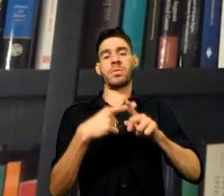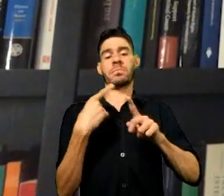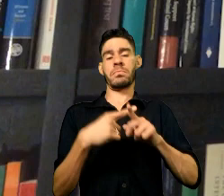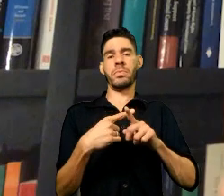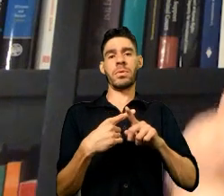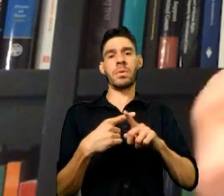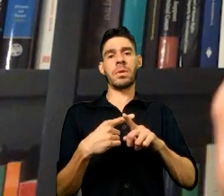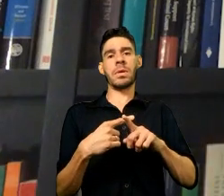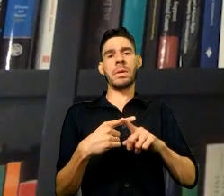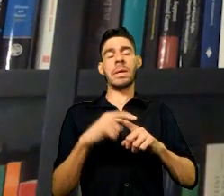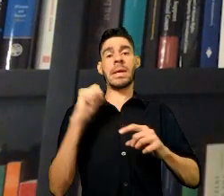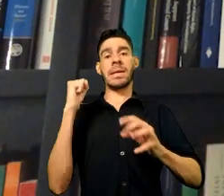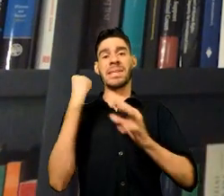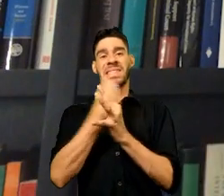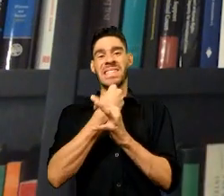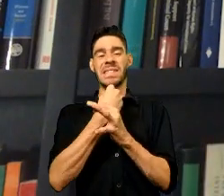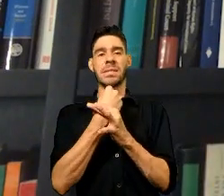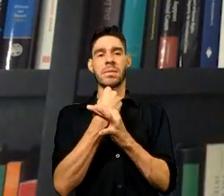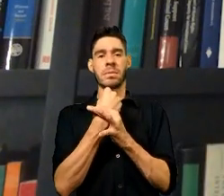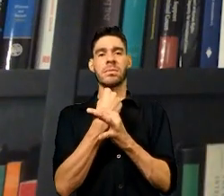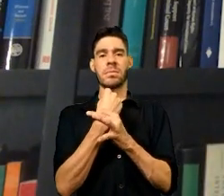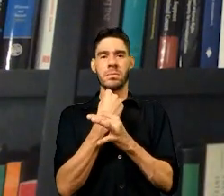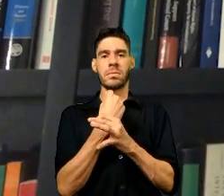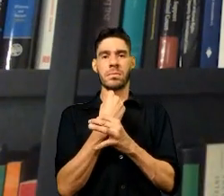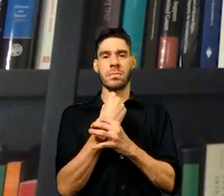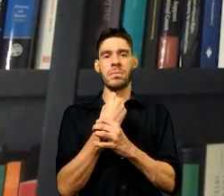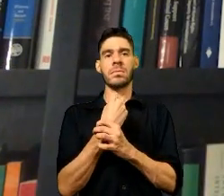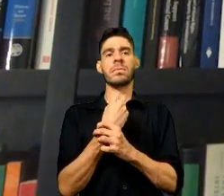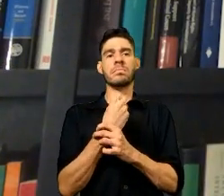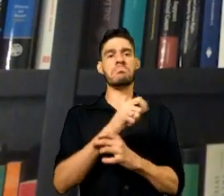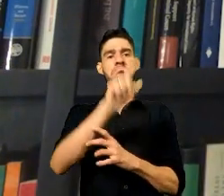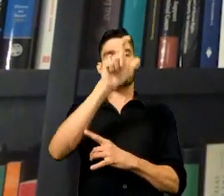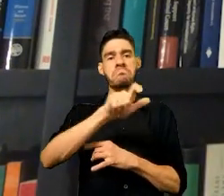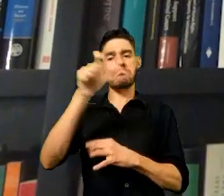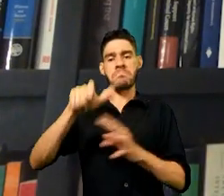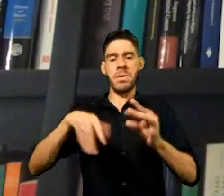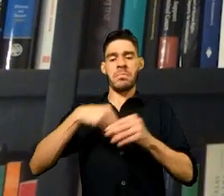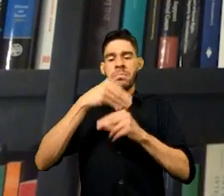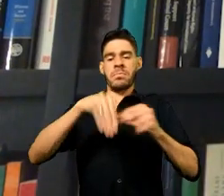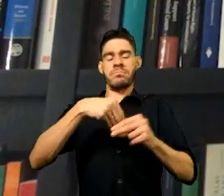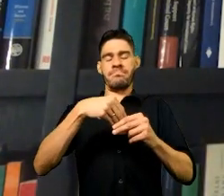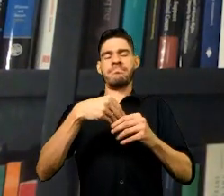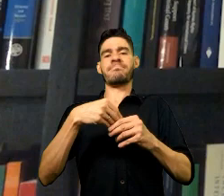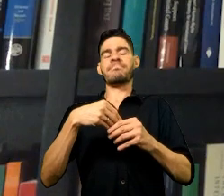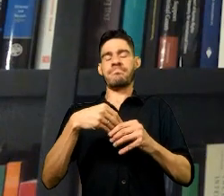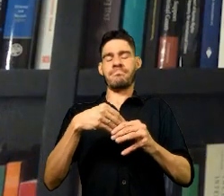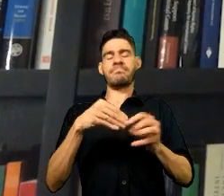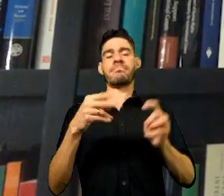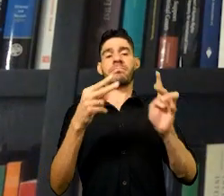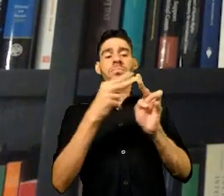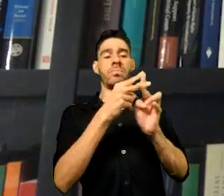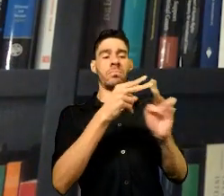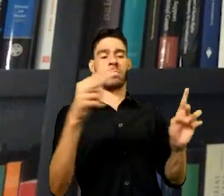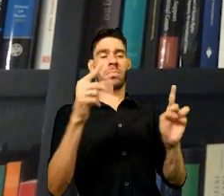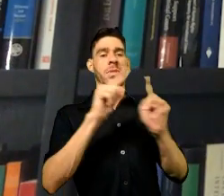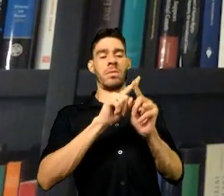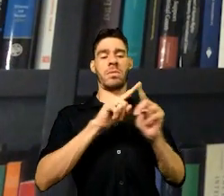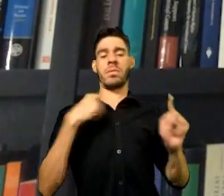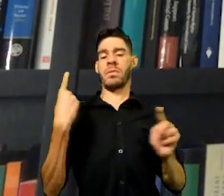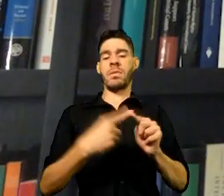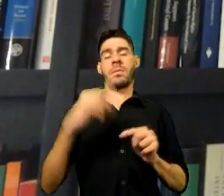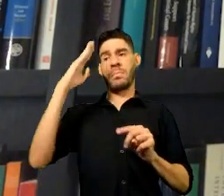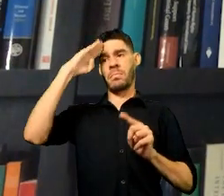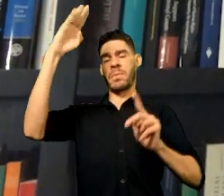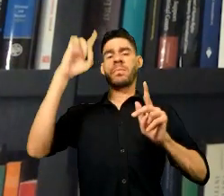muito importante porque traz uma segurança para as partes no desenvolvimento